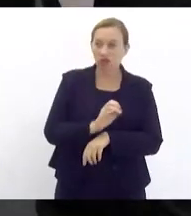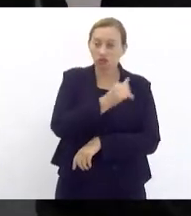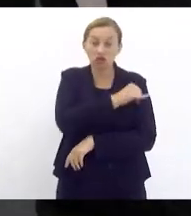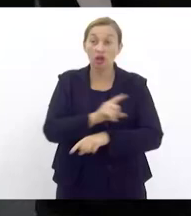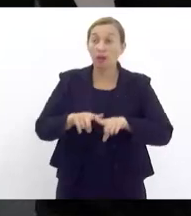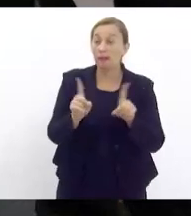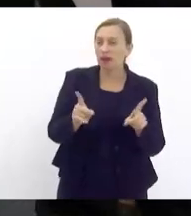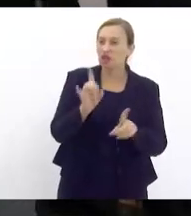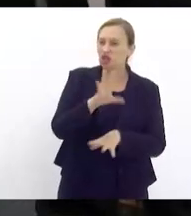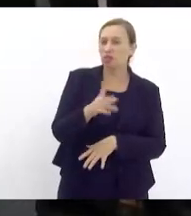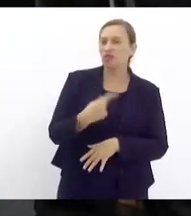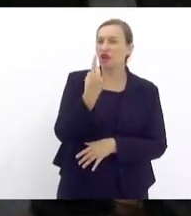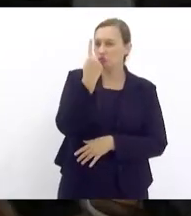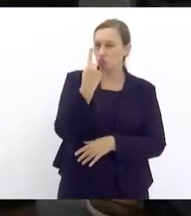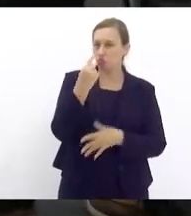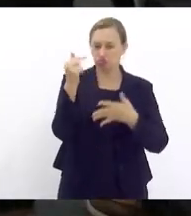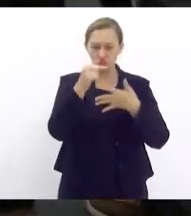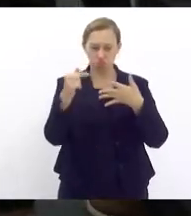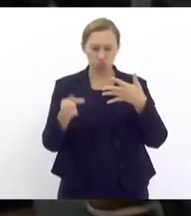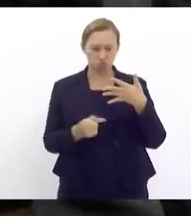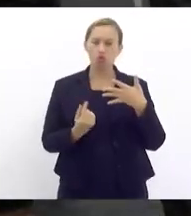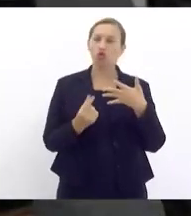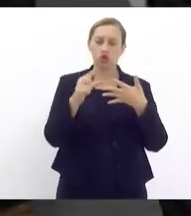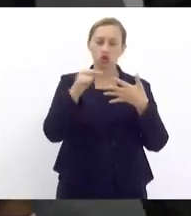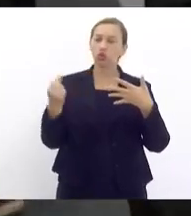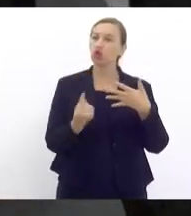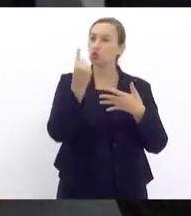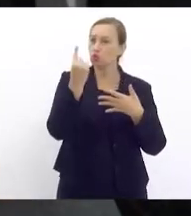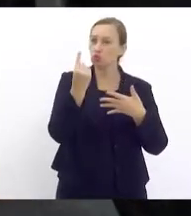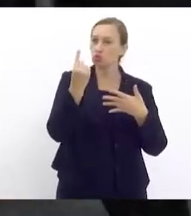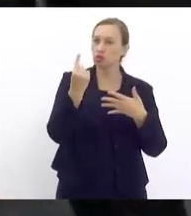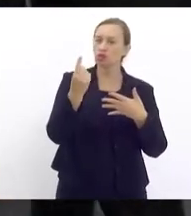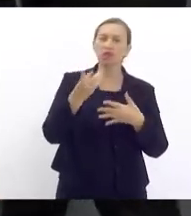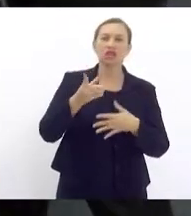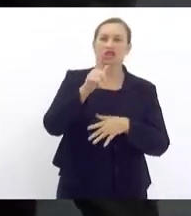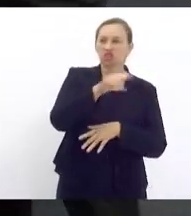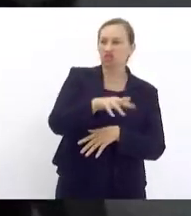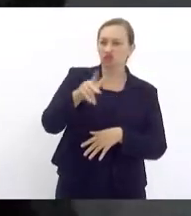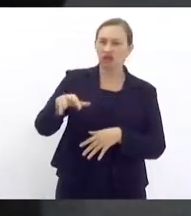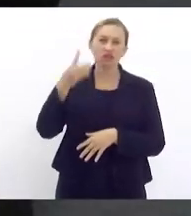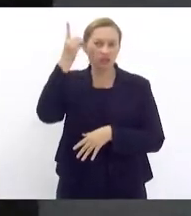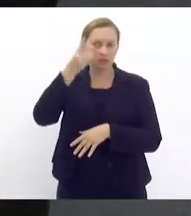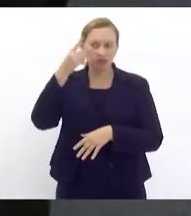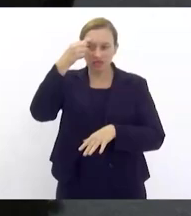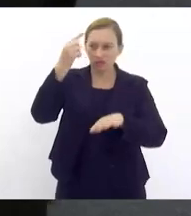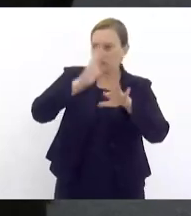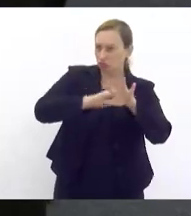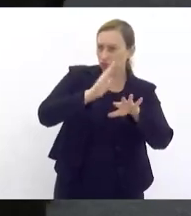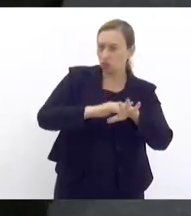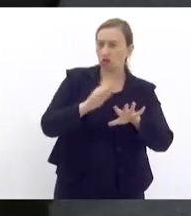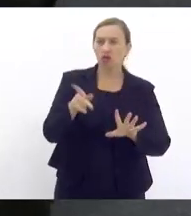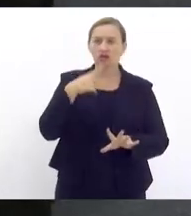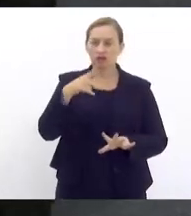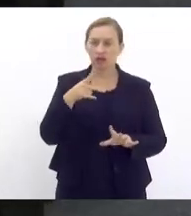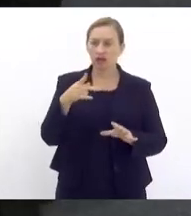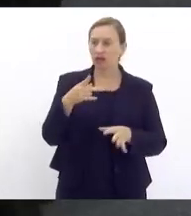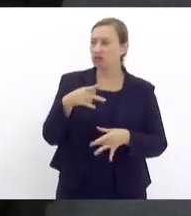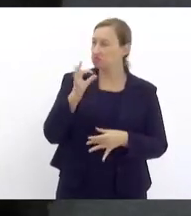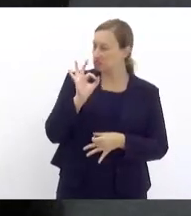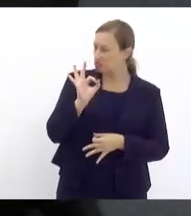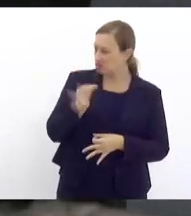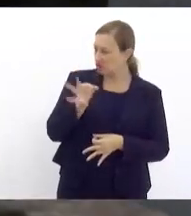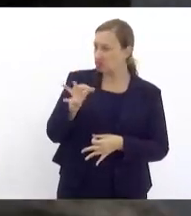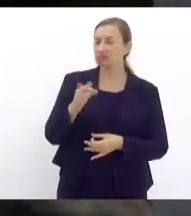só para ressaltar um dos aspectos acho que diversos detalhes de diferentes matizes ideológicas e orientações políticas fizeram colocações muito